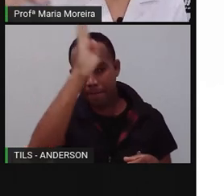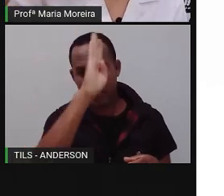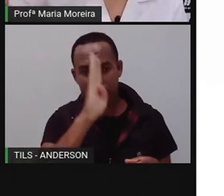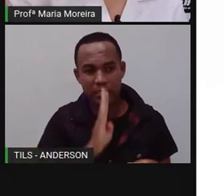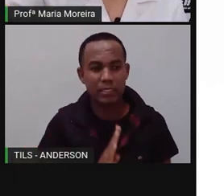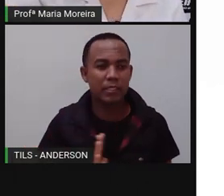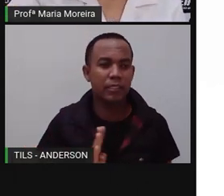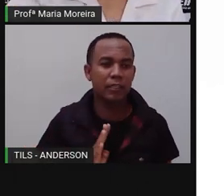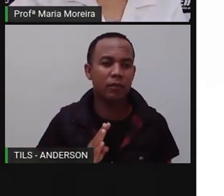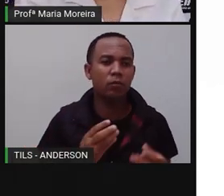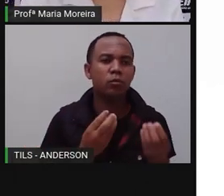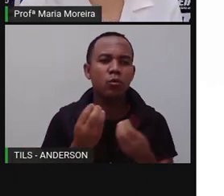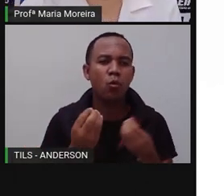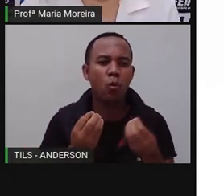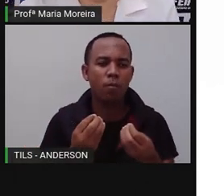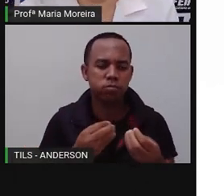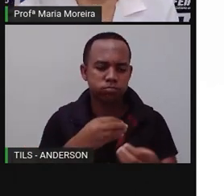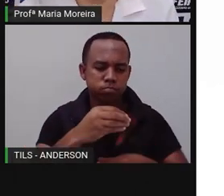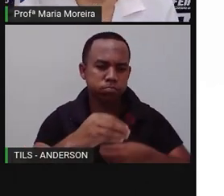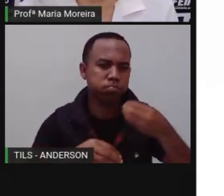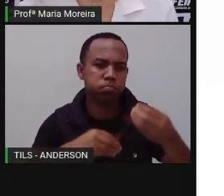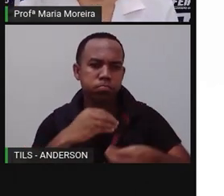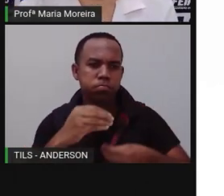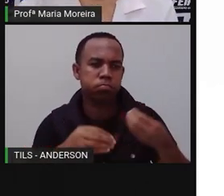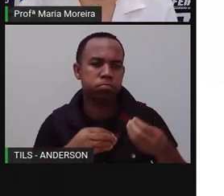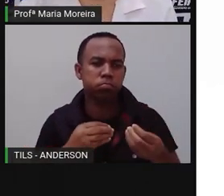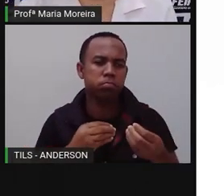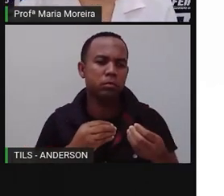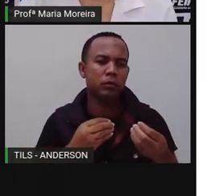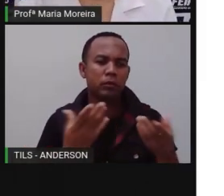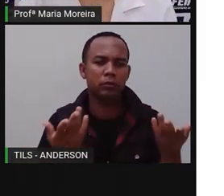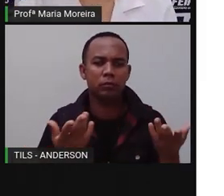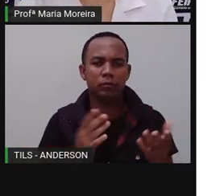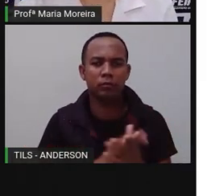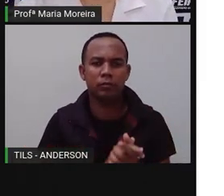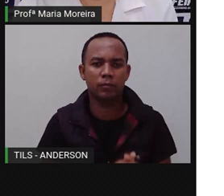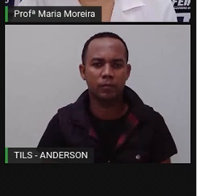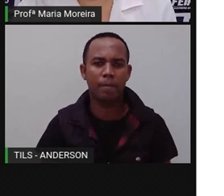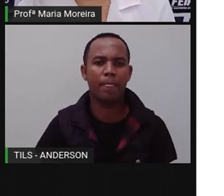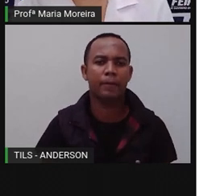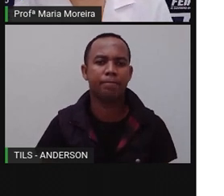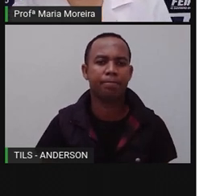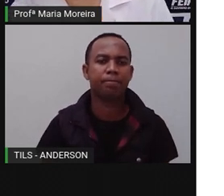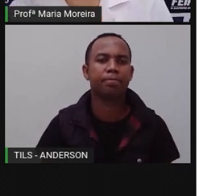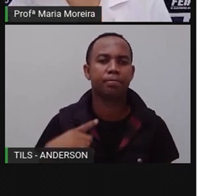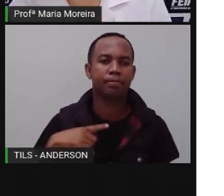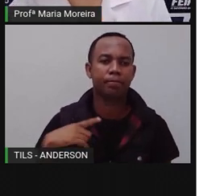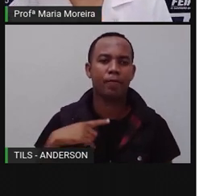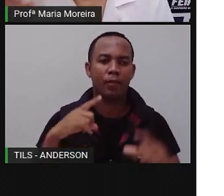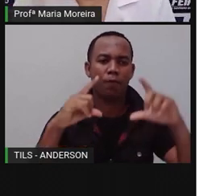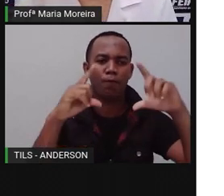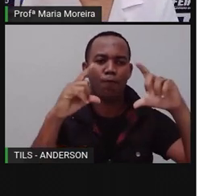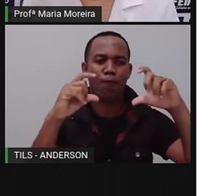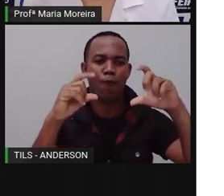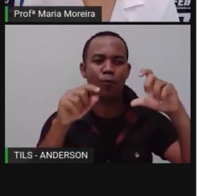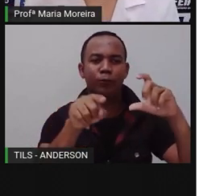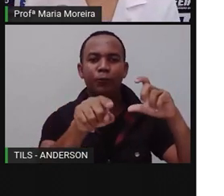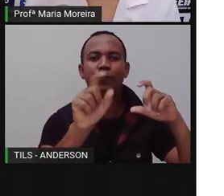essa mistura aí nesse encontro de culturas, né? E a imagem aí traz